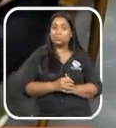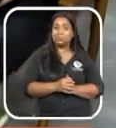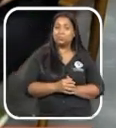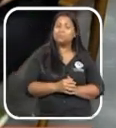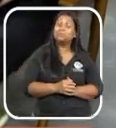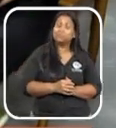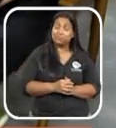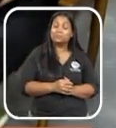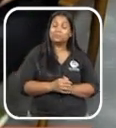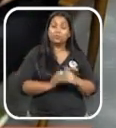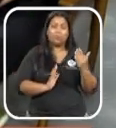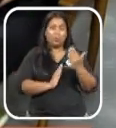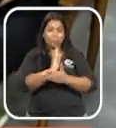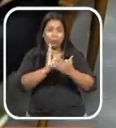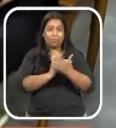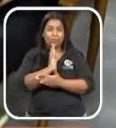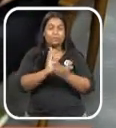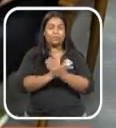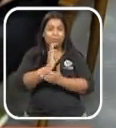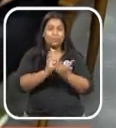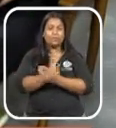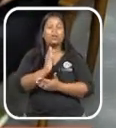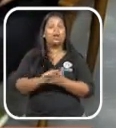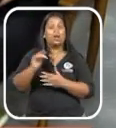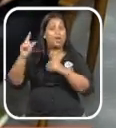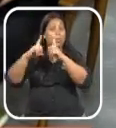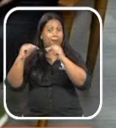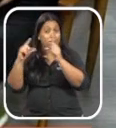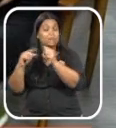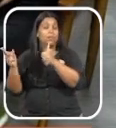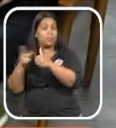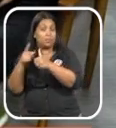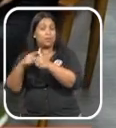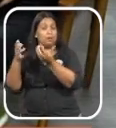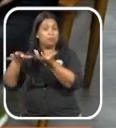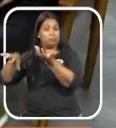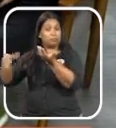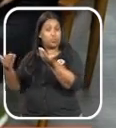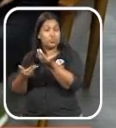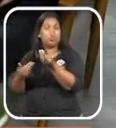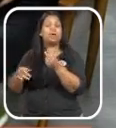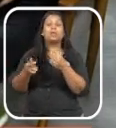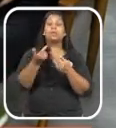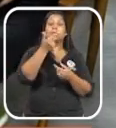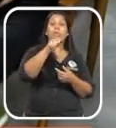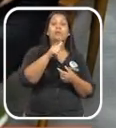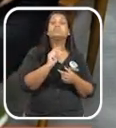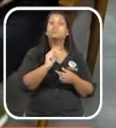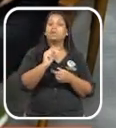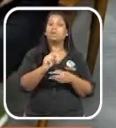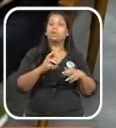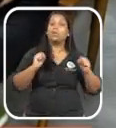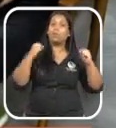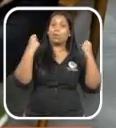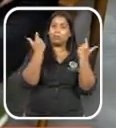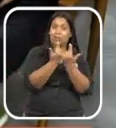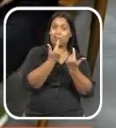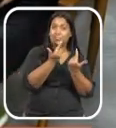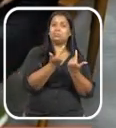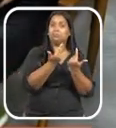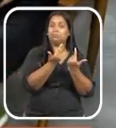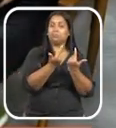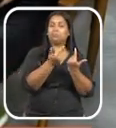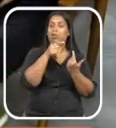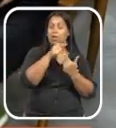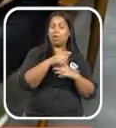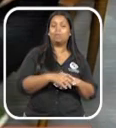em Brasília primeiro, isso. na Câmara dos Deputados, depois em algumas assembleias. E eu estava na Assembleia Legislativa quando entrou isso. E a nossa